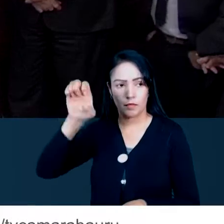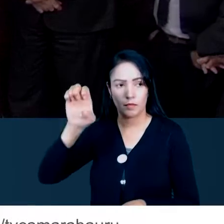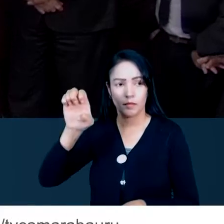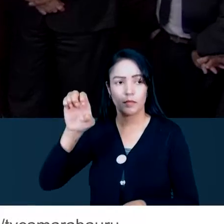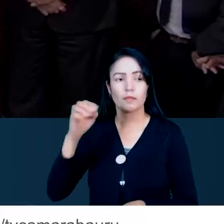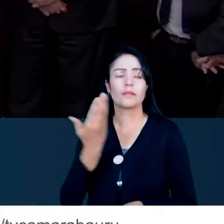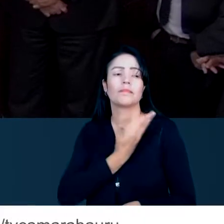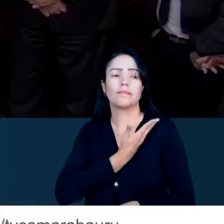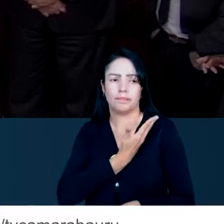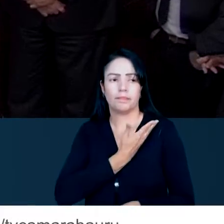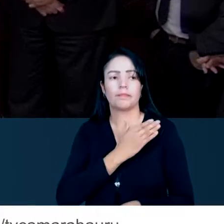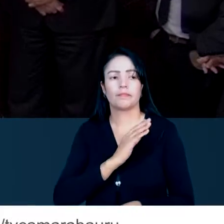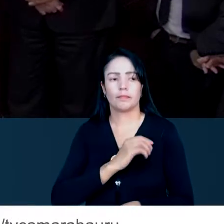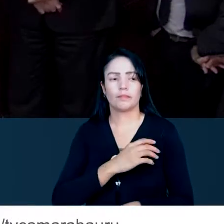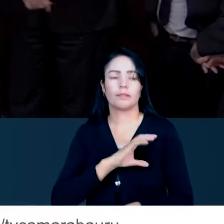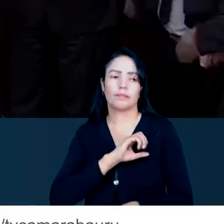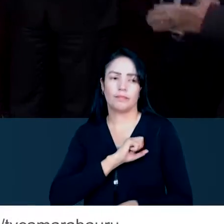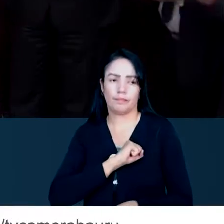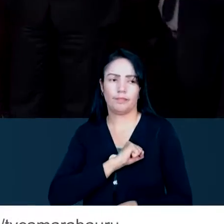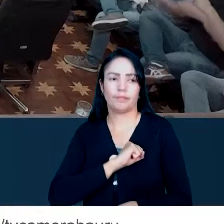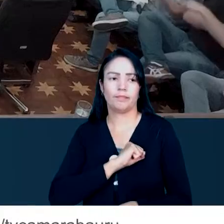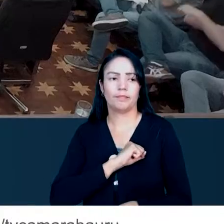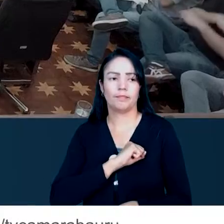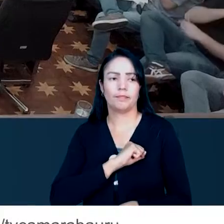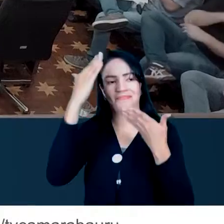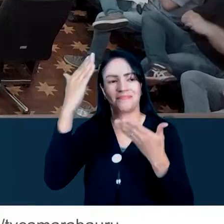hoje presente. Obrigada a todos.